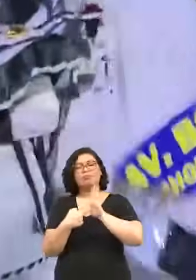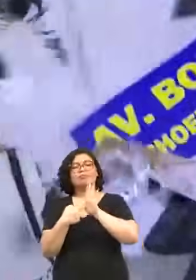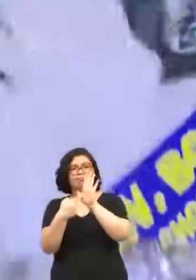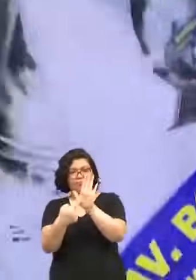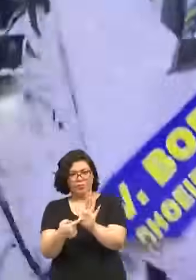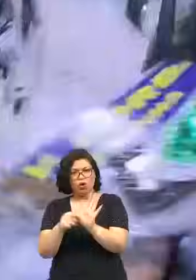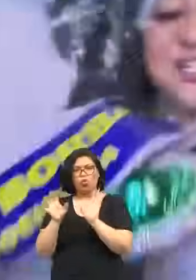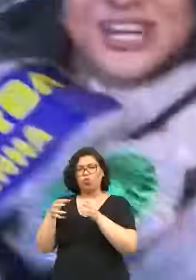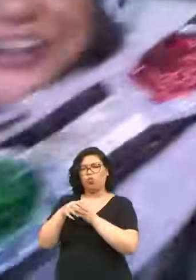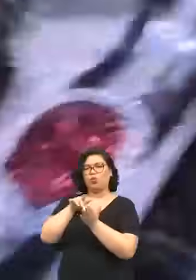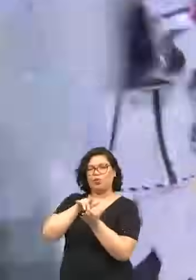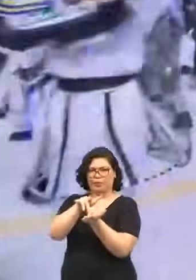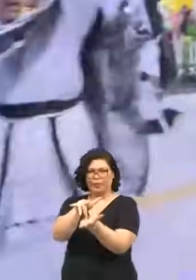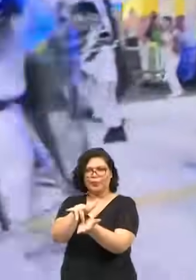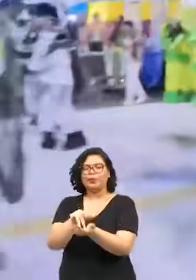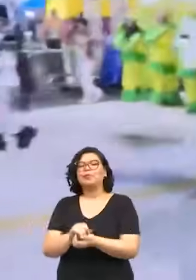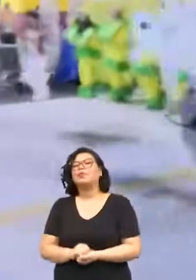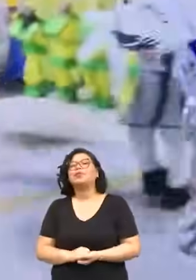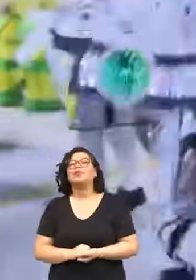da Andanças.